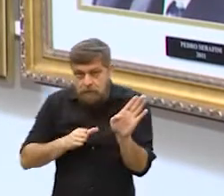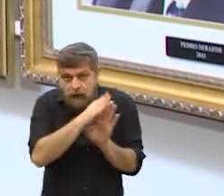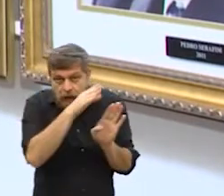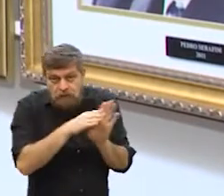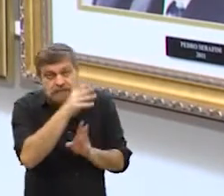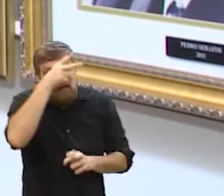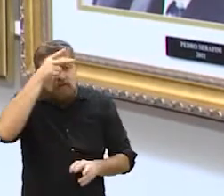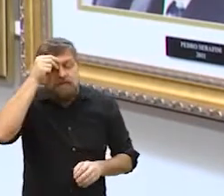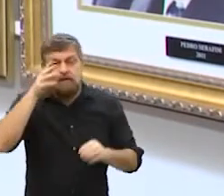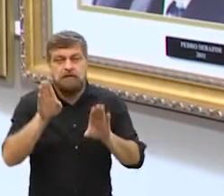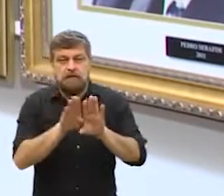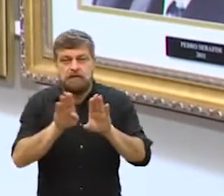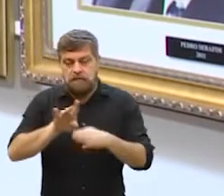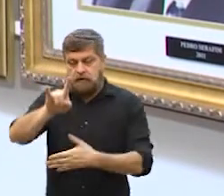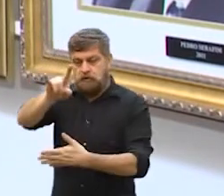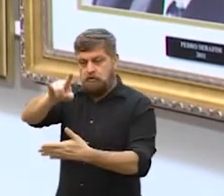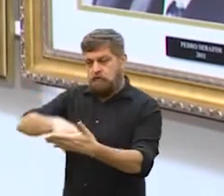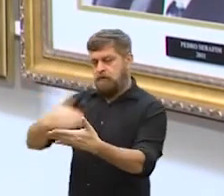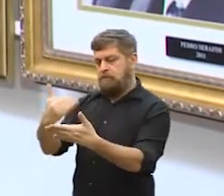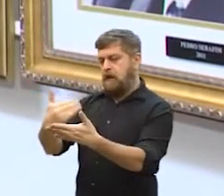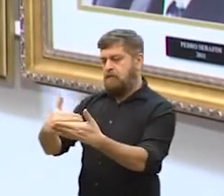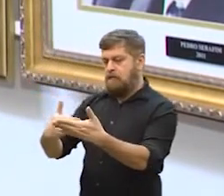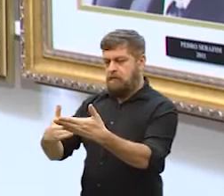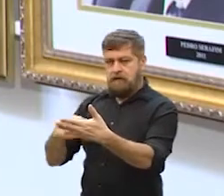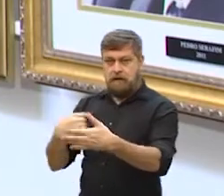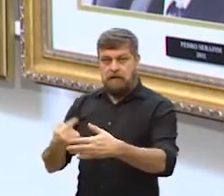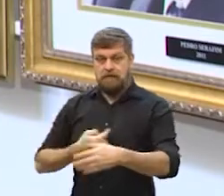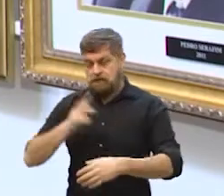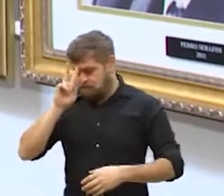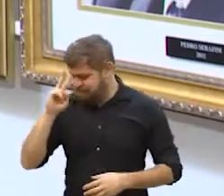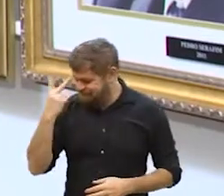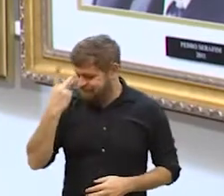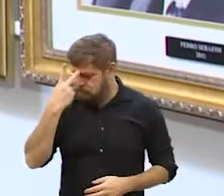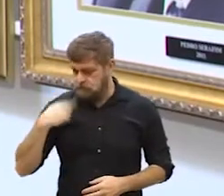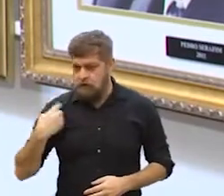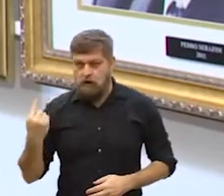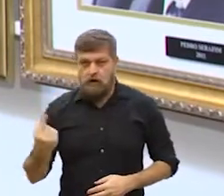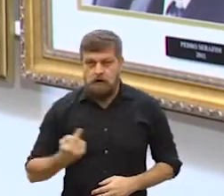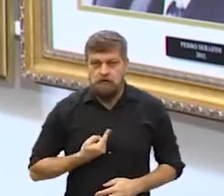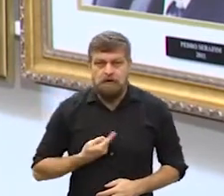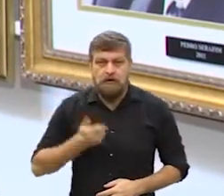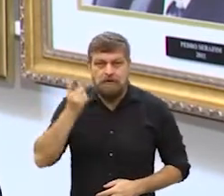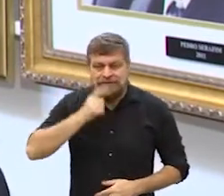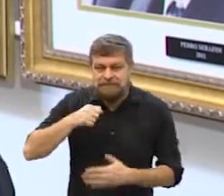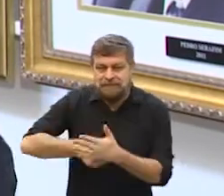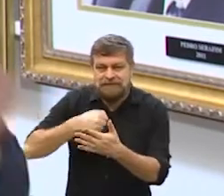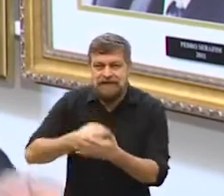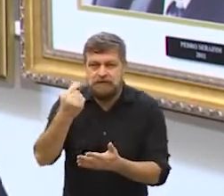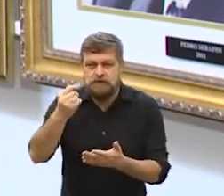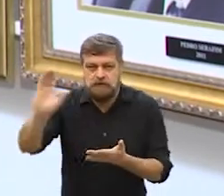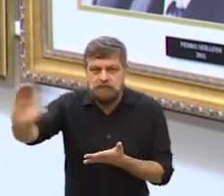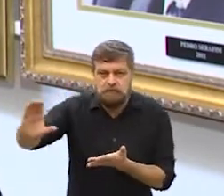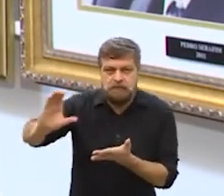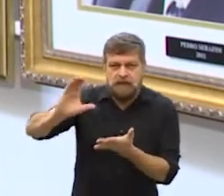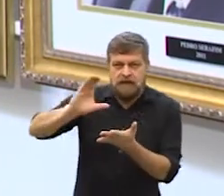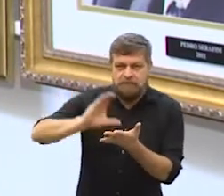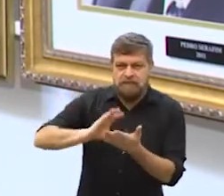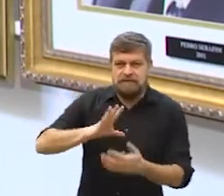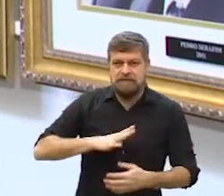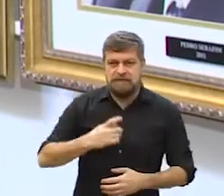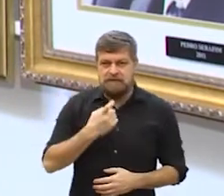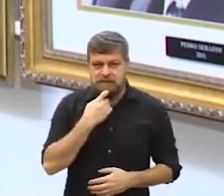requerimento fazendika são e também emoções mas nós temos mudado isso nós temos ido atrás de recursos